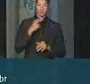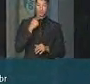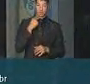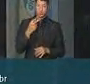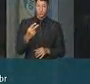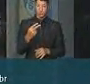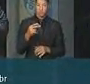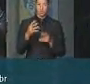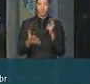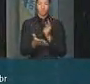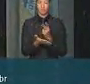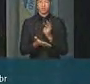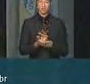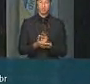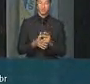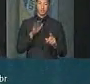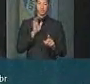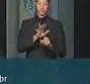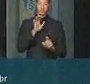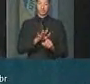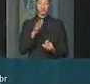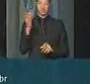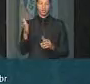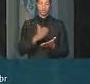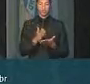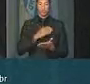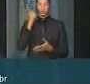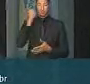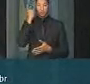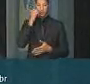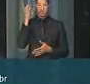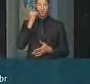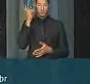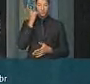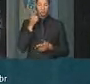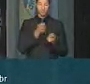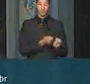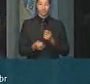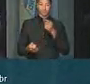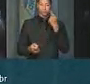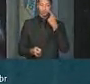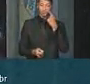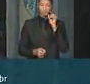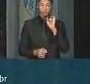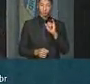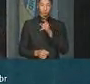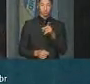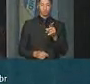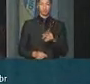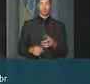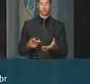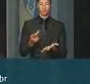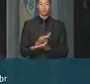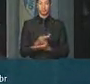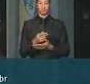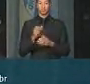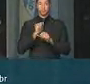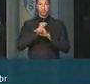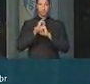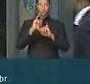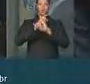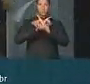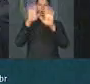voz mesmo sendo pressionado por alguns senadores e deputados do PT tentando ver se ele vacilava ele disse